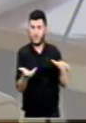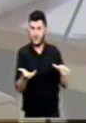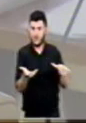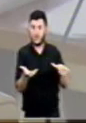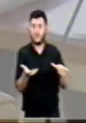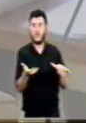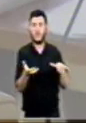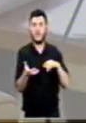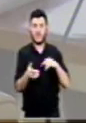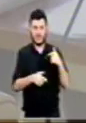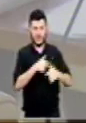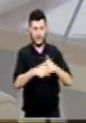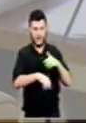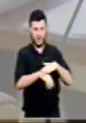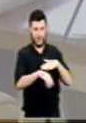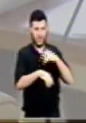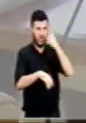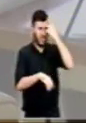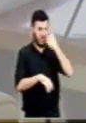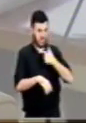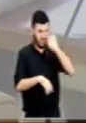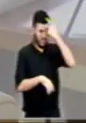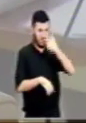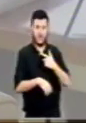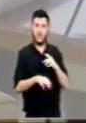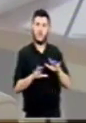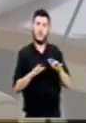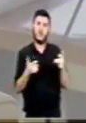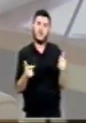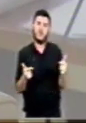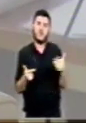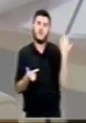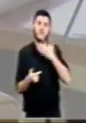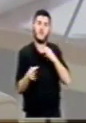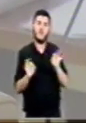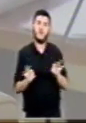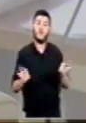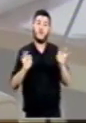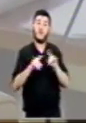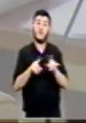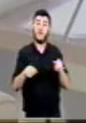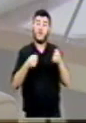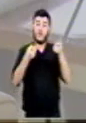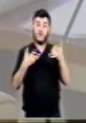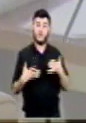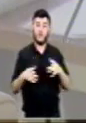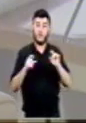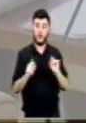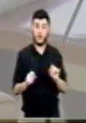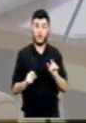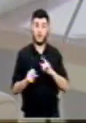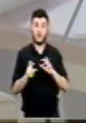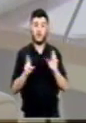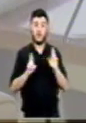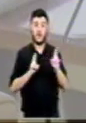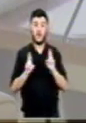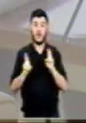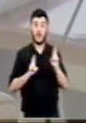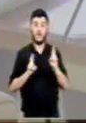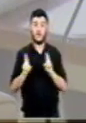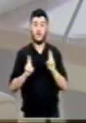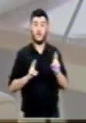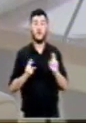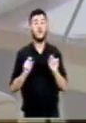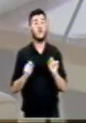própria. É que os expedientes trazidos aos autos indicavam, ao menos em relação a uma das varreduras, que a